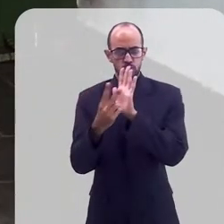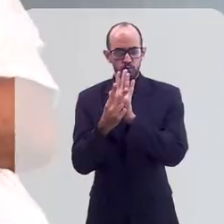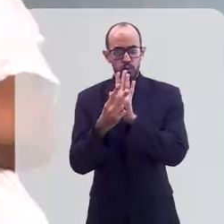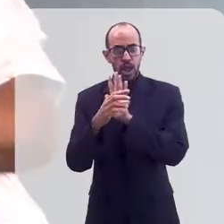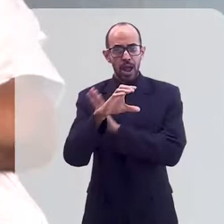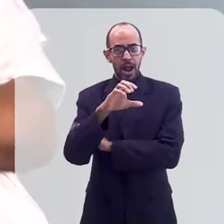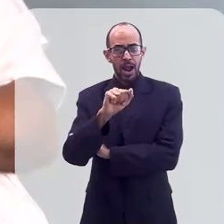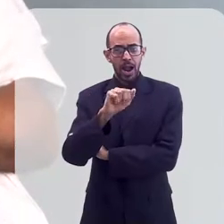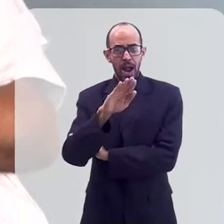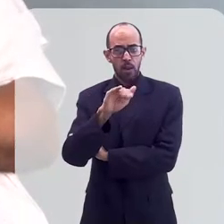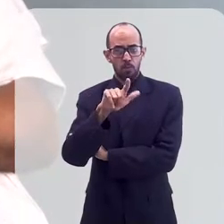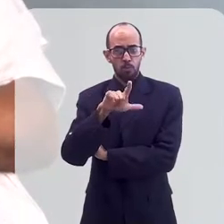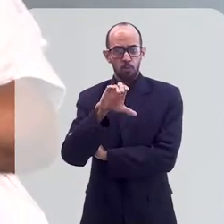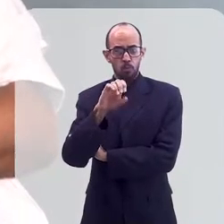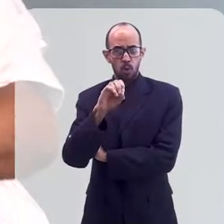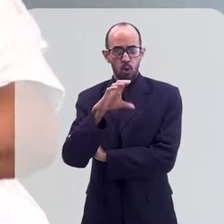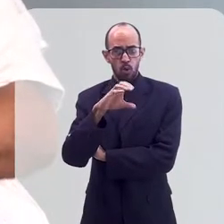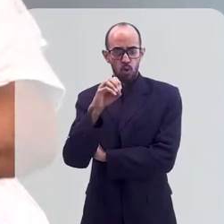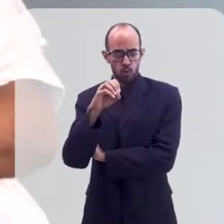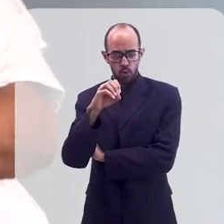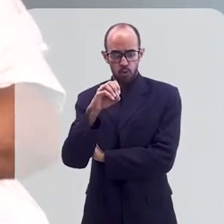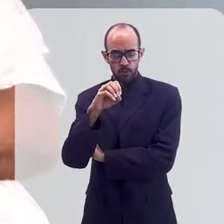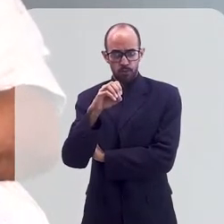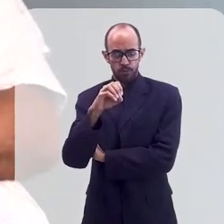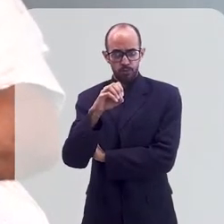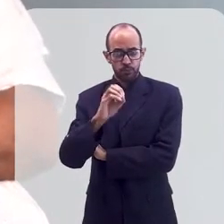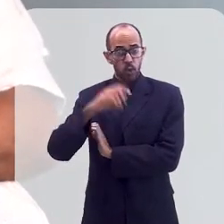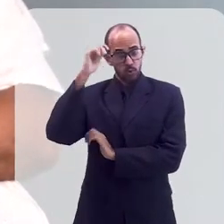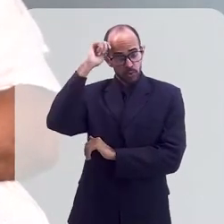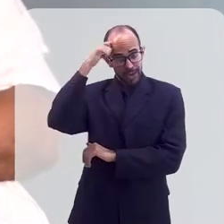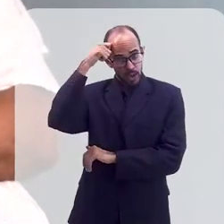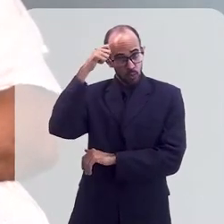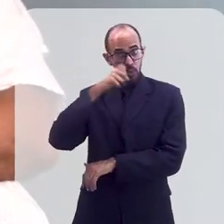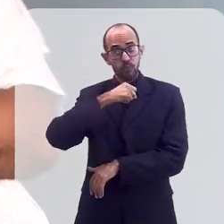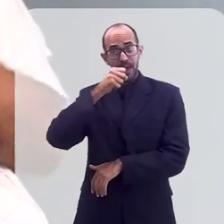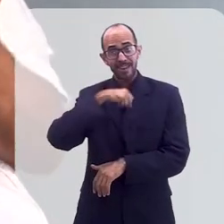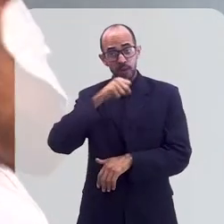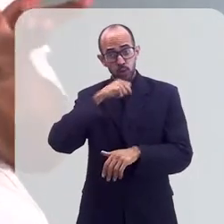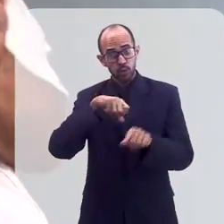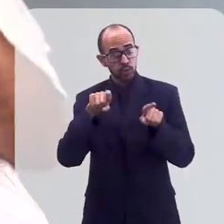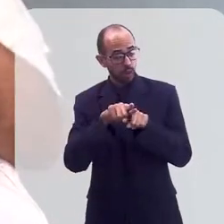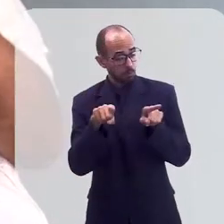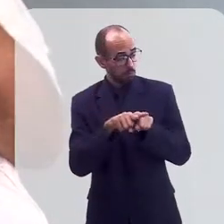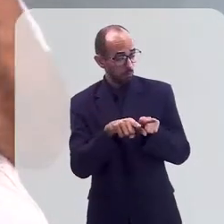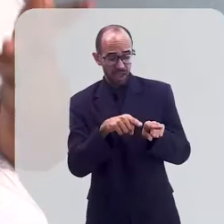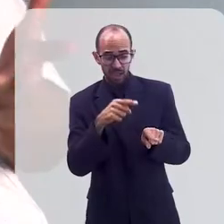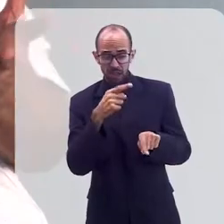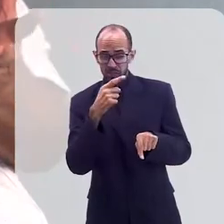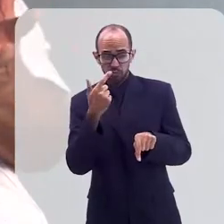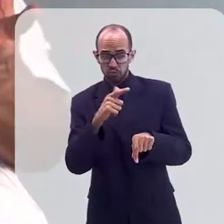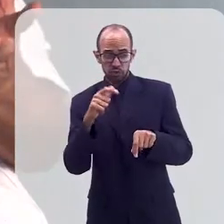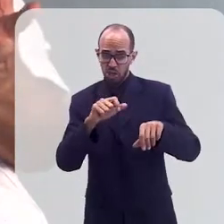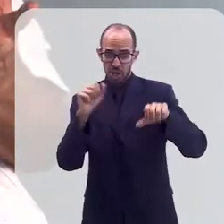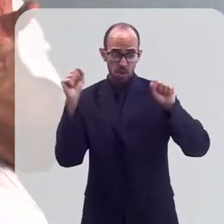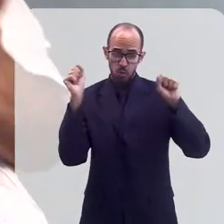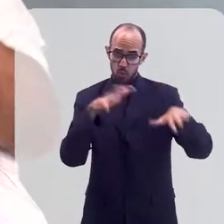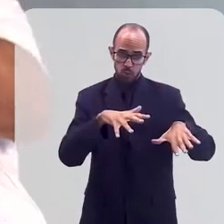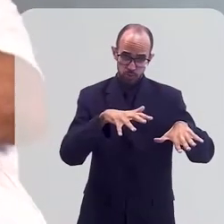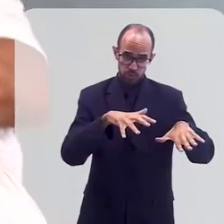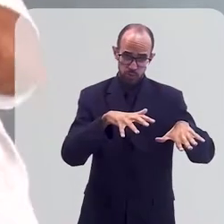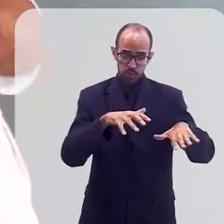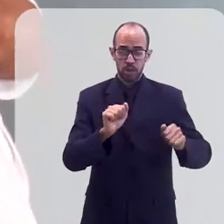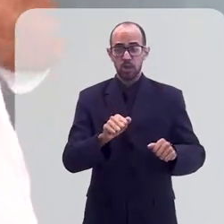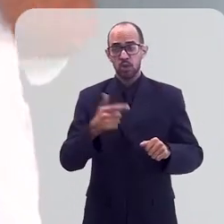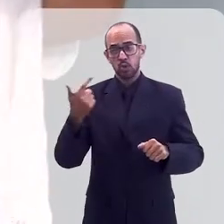um espírito selvagem, né? Um negro velho também era considerado baixa luz, né?